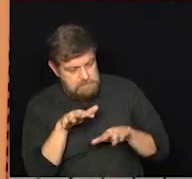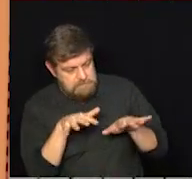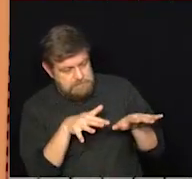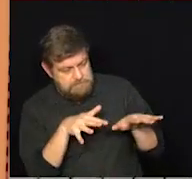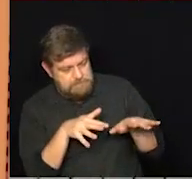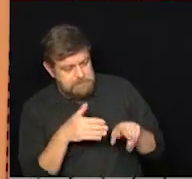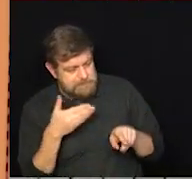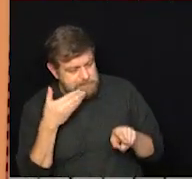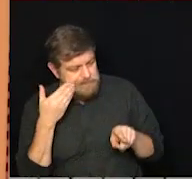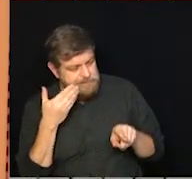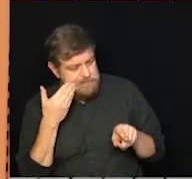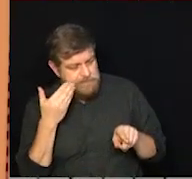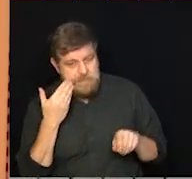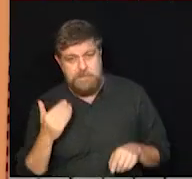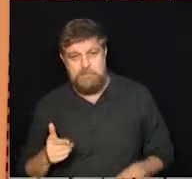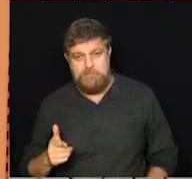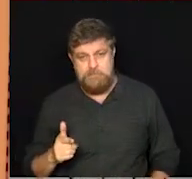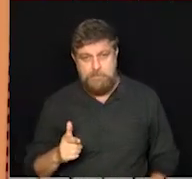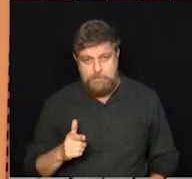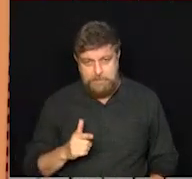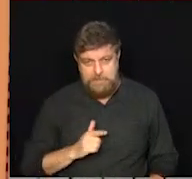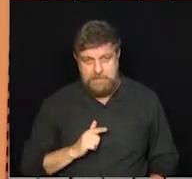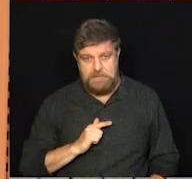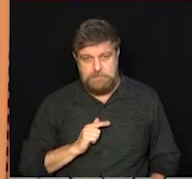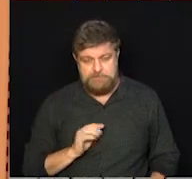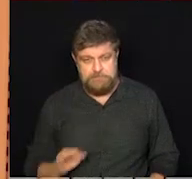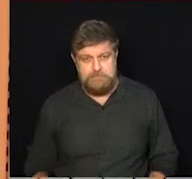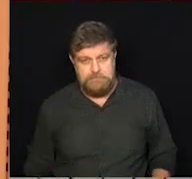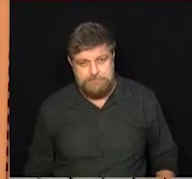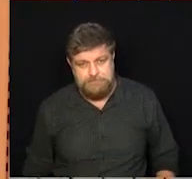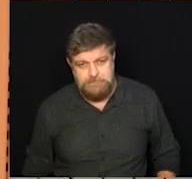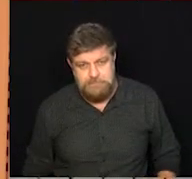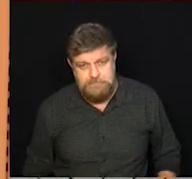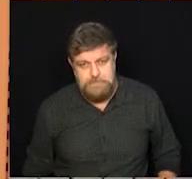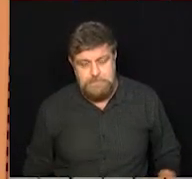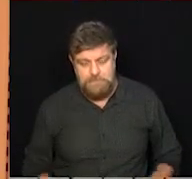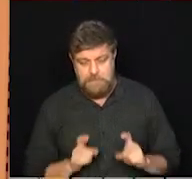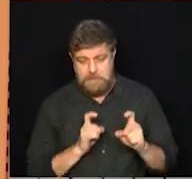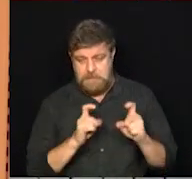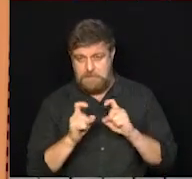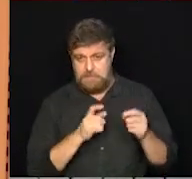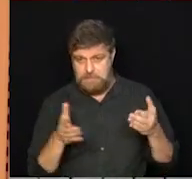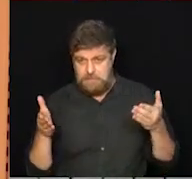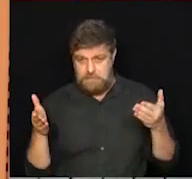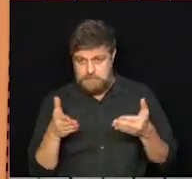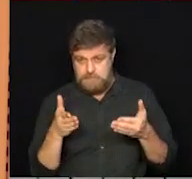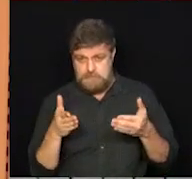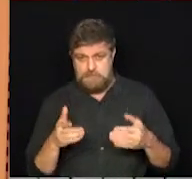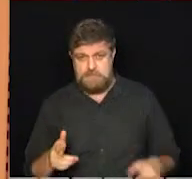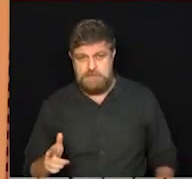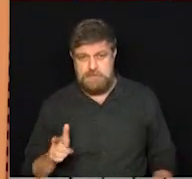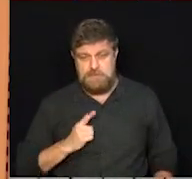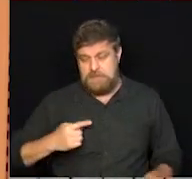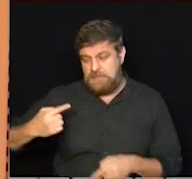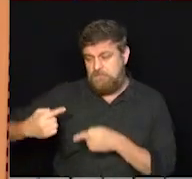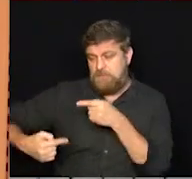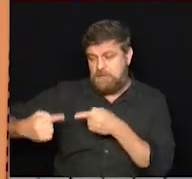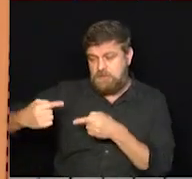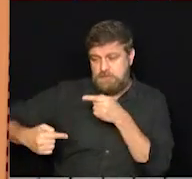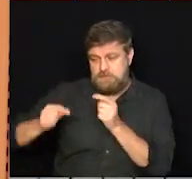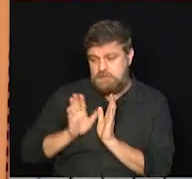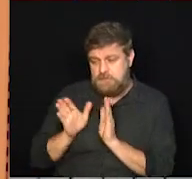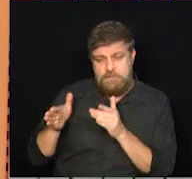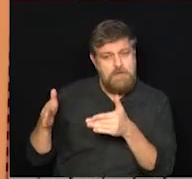no processo de construção dessa dessa nossa reunião de hoje que discutir ar